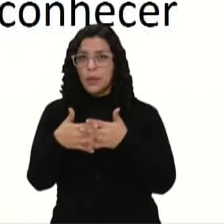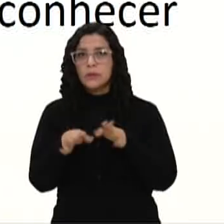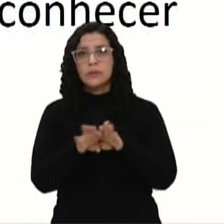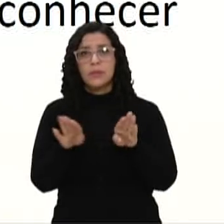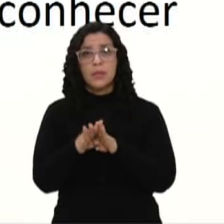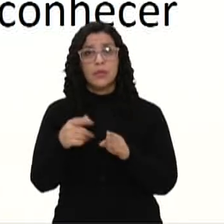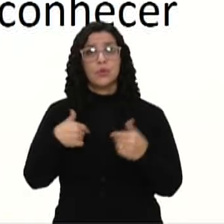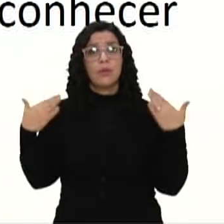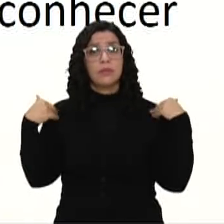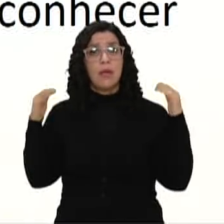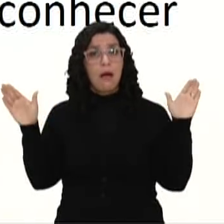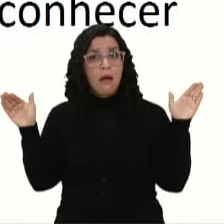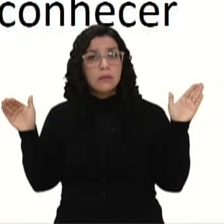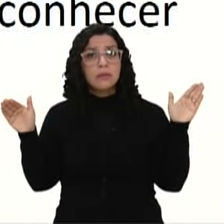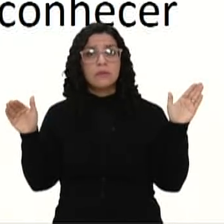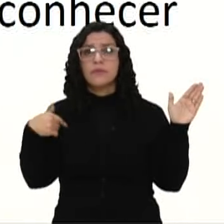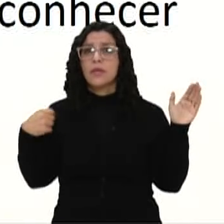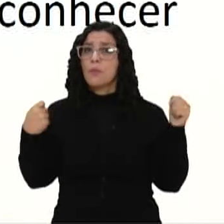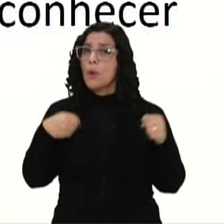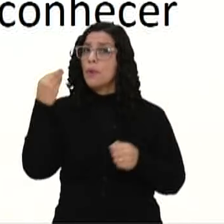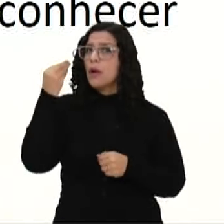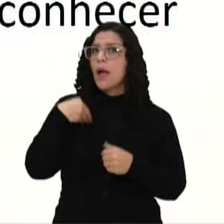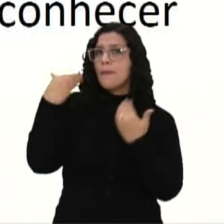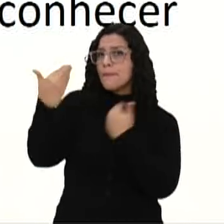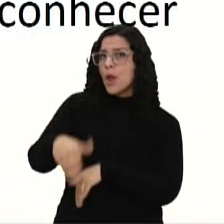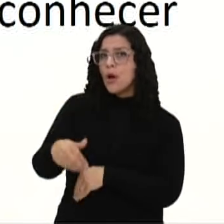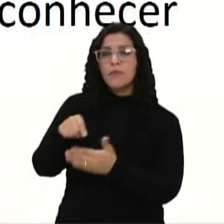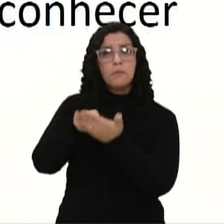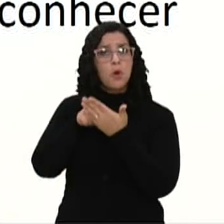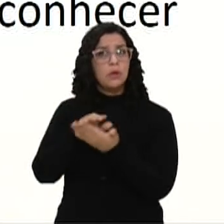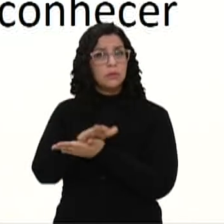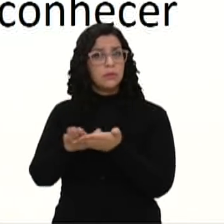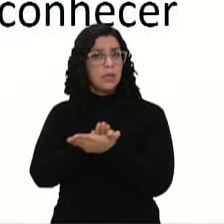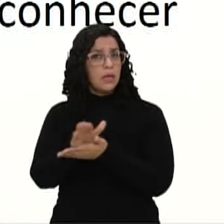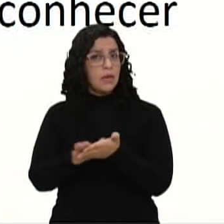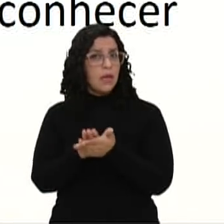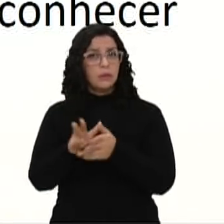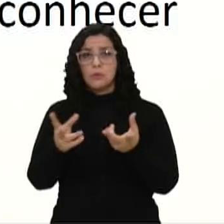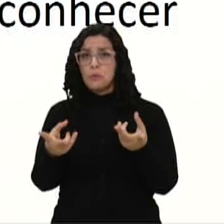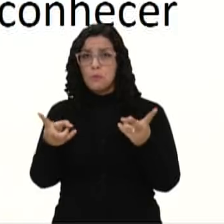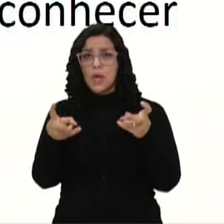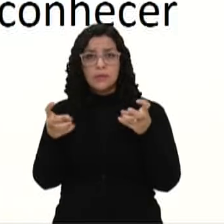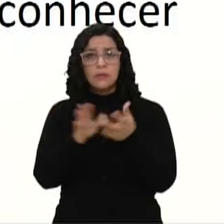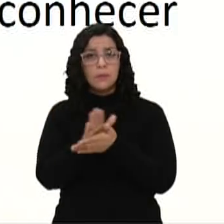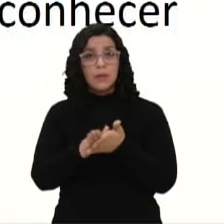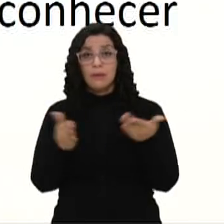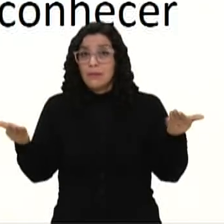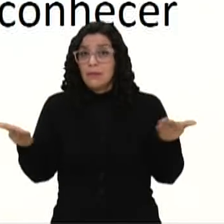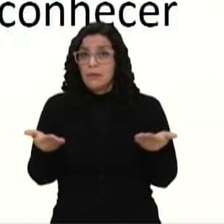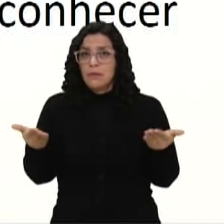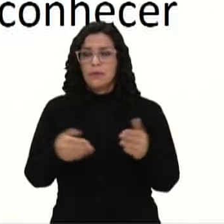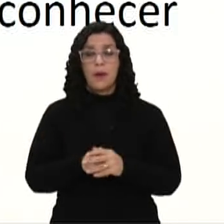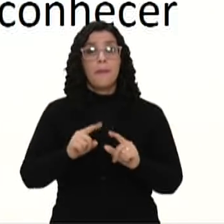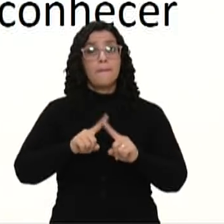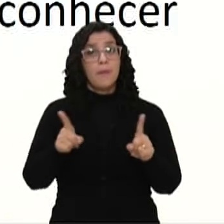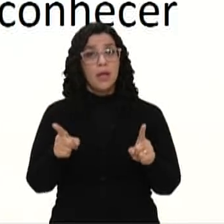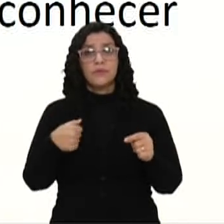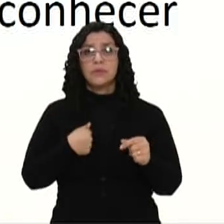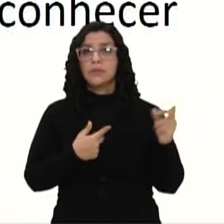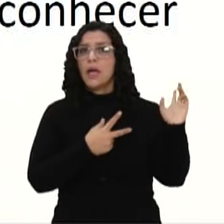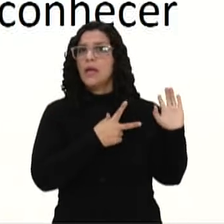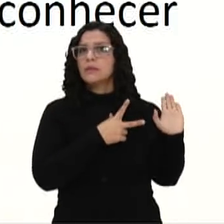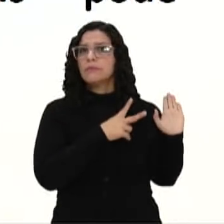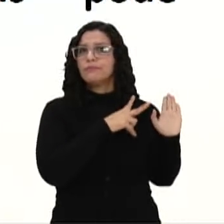e as tuas asas, talvez os testes não sejam capazes de as reconhecer agora, mas não